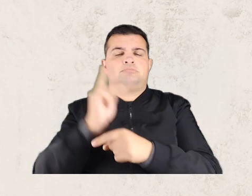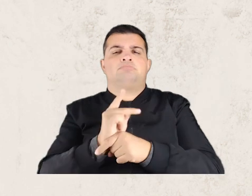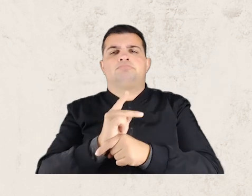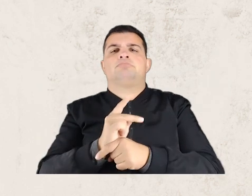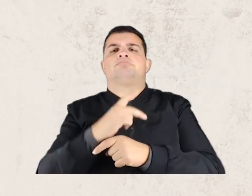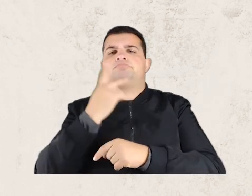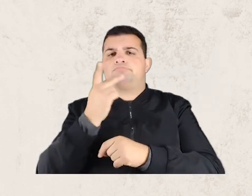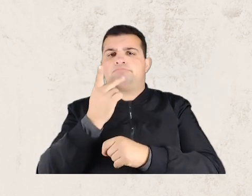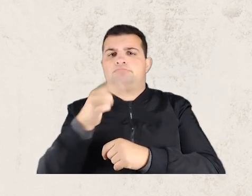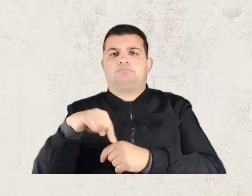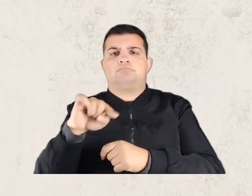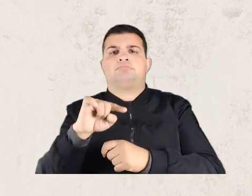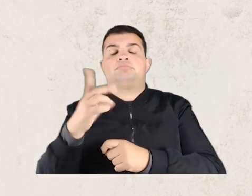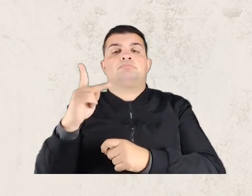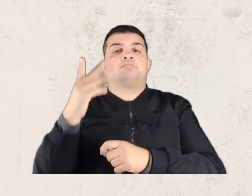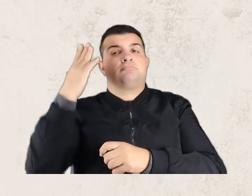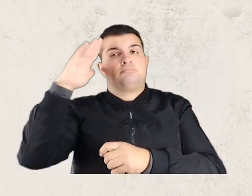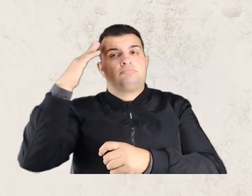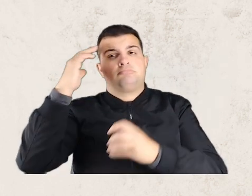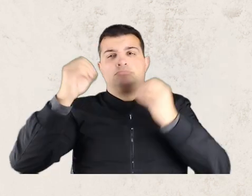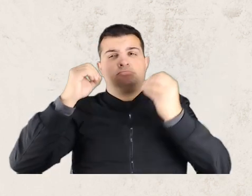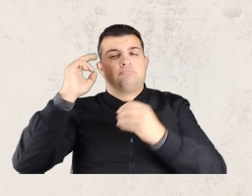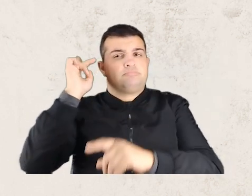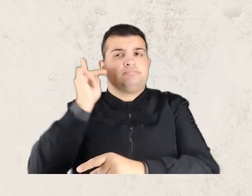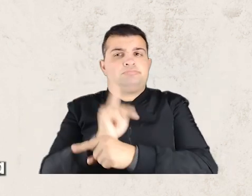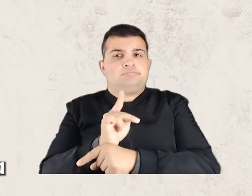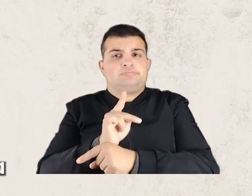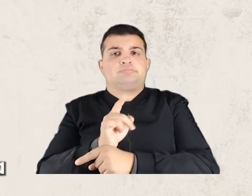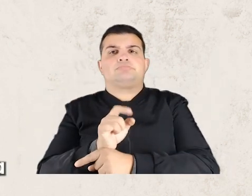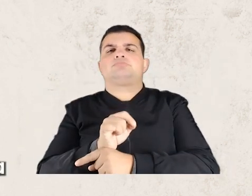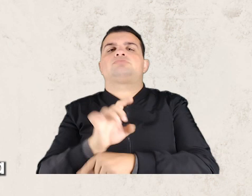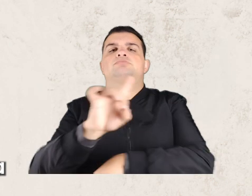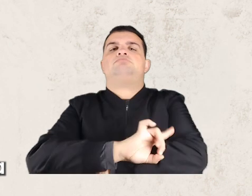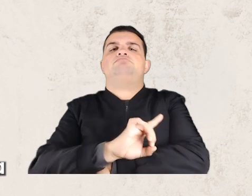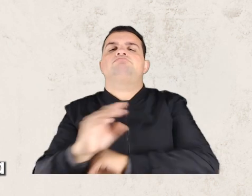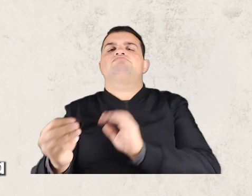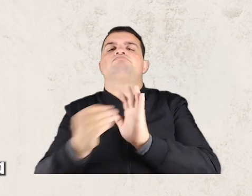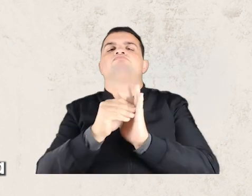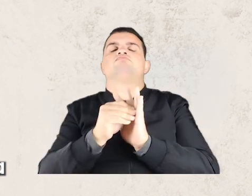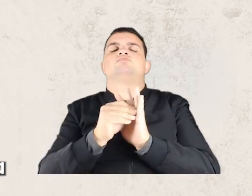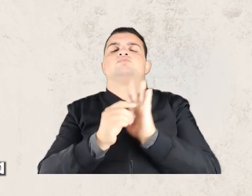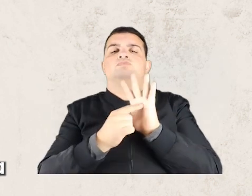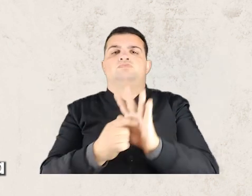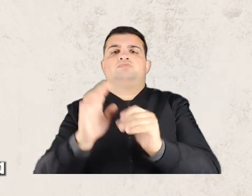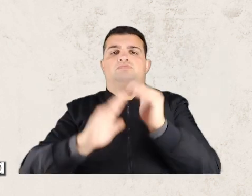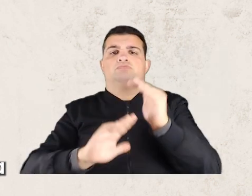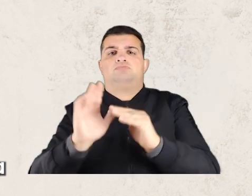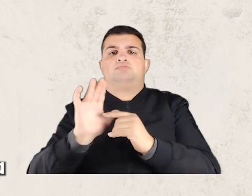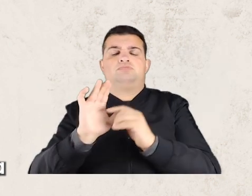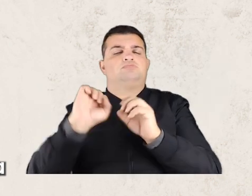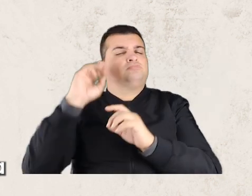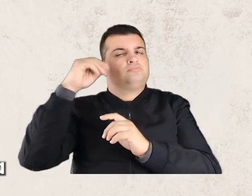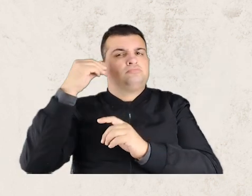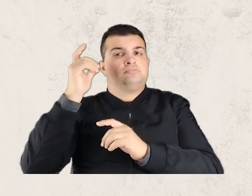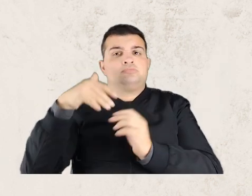Foi belíssimo, foram 3 dias assim, lindíssimos. O que a Mitsuko Antunes, historiadora da psicologia,